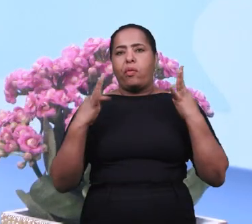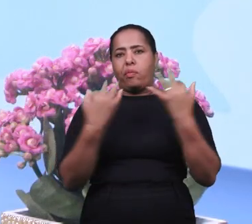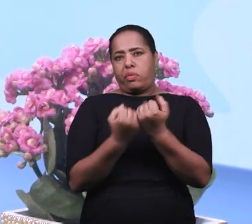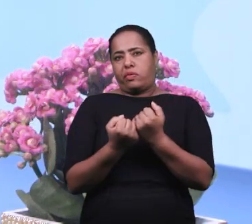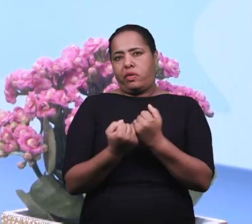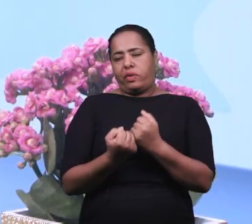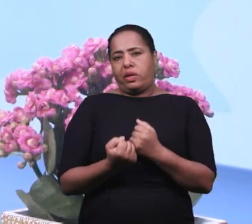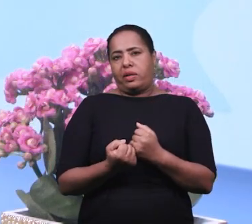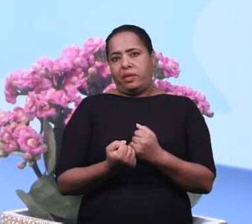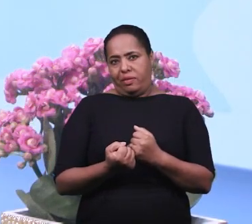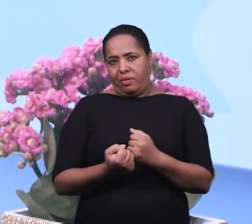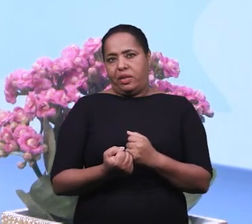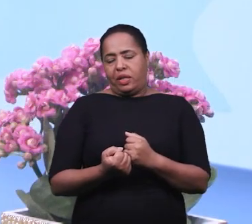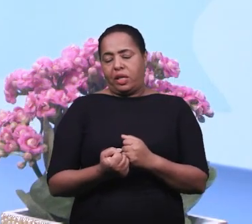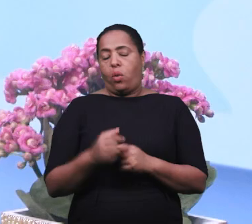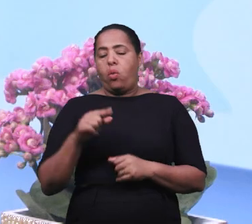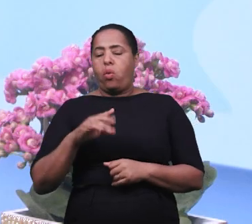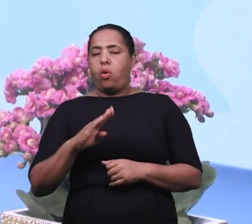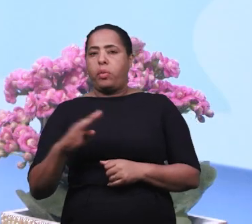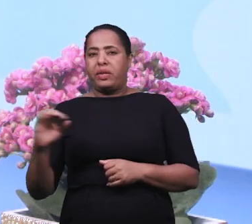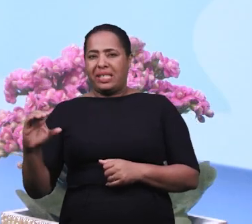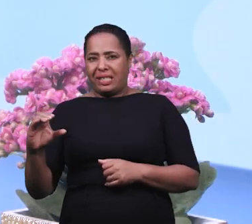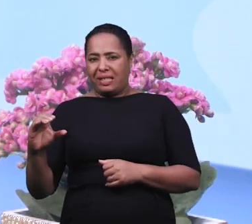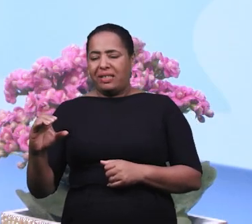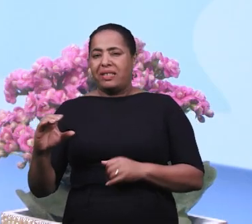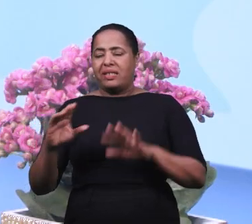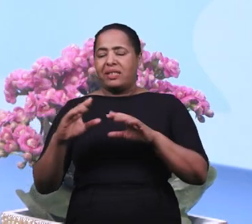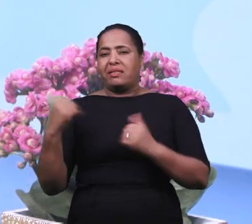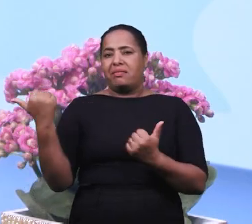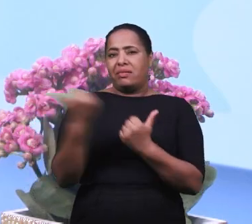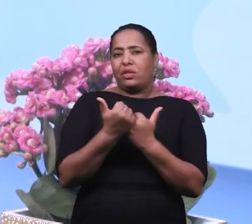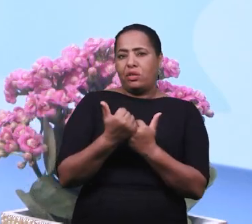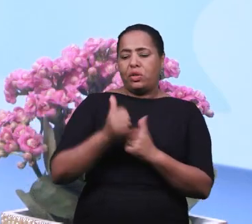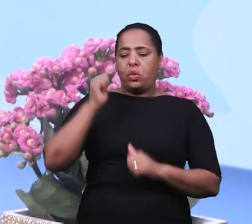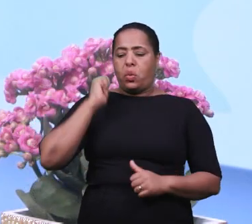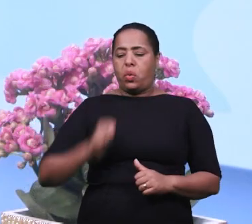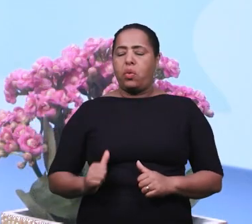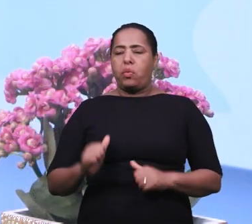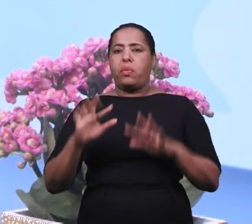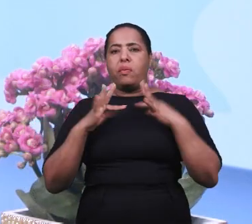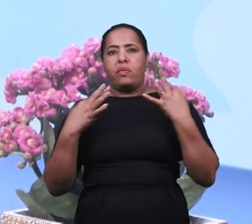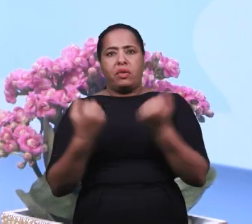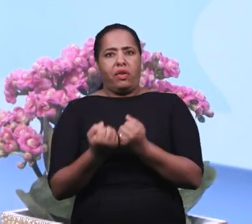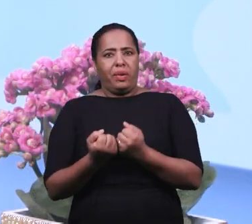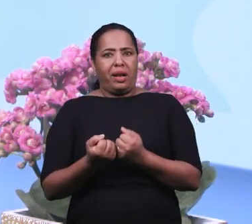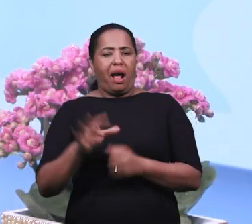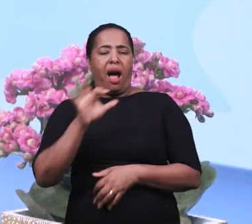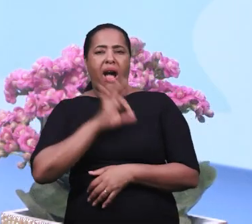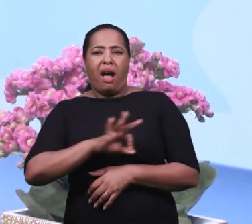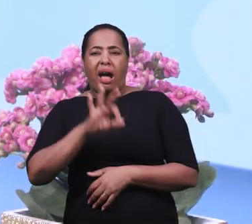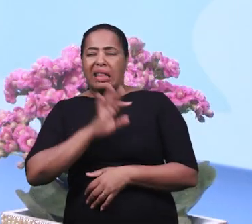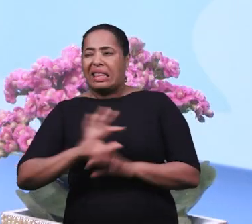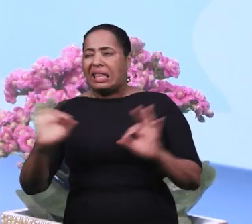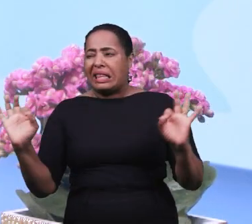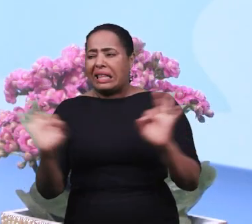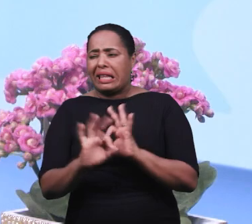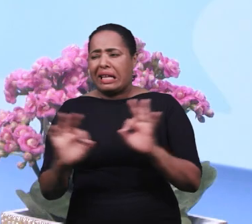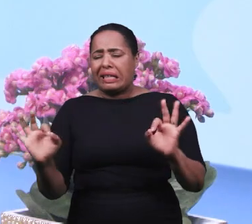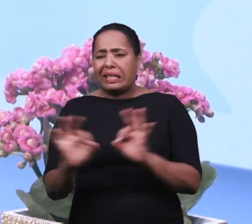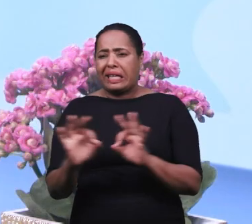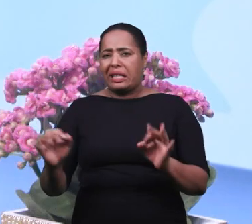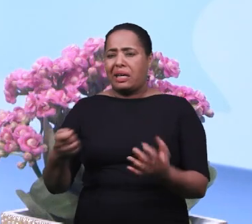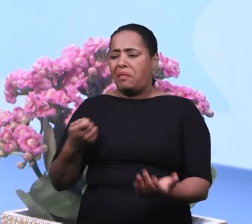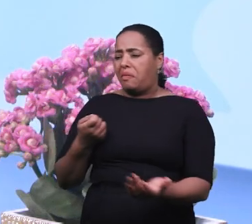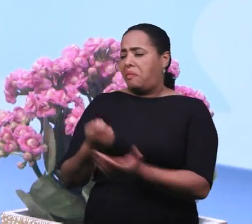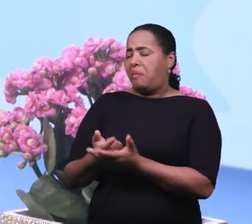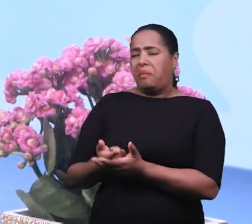vem o BPC, ele substitui a Bolsa Família. Mas ela não pode receber pensão, ela não pode receber nenhuma renda. Sabe, ela não pode contribuir,